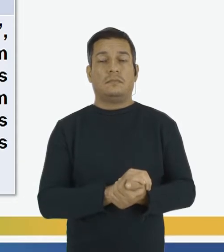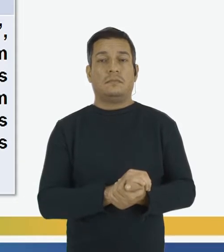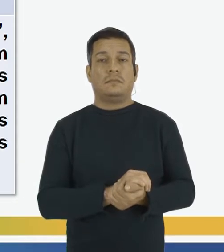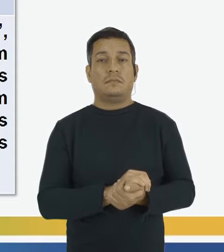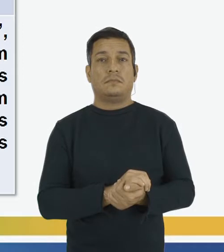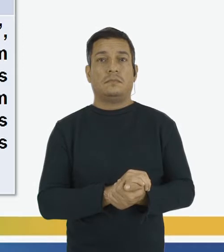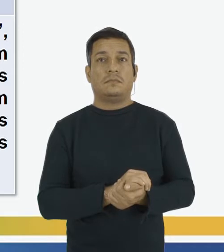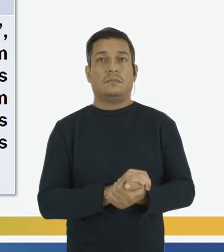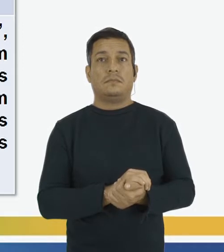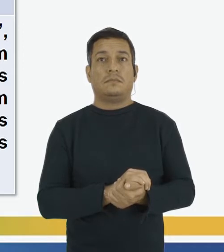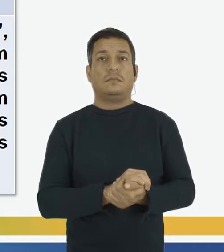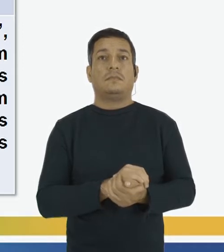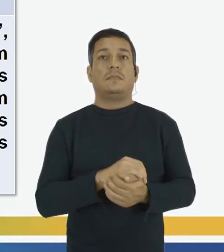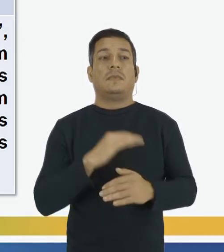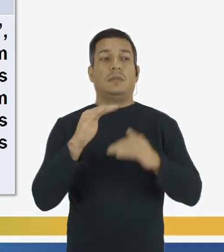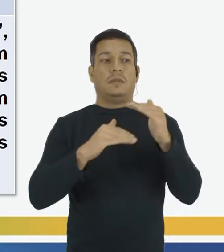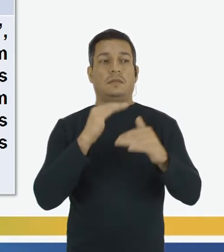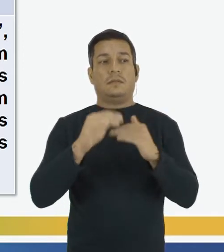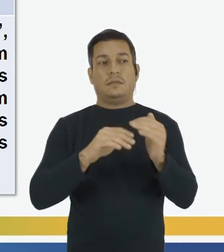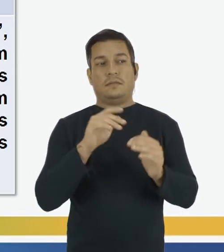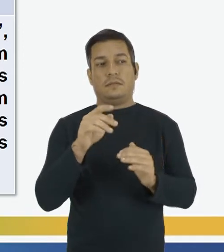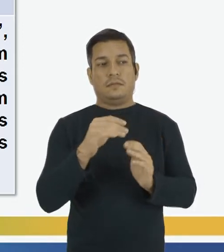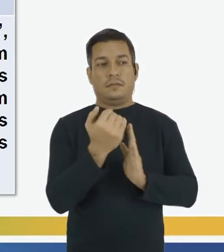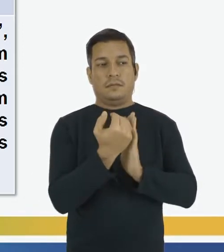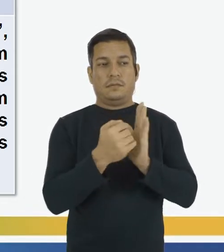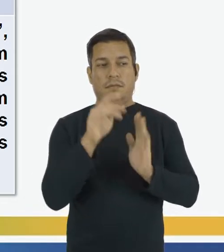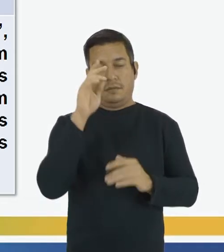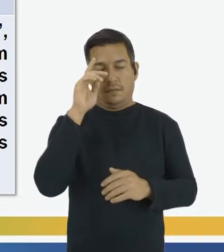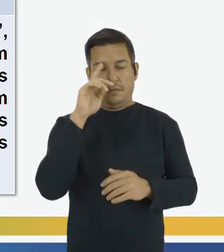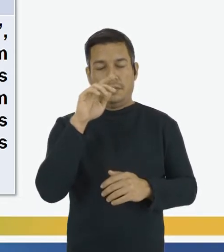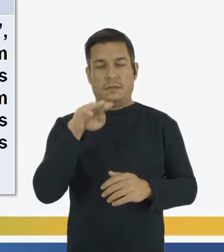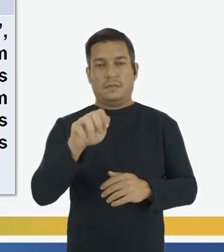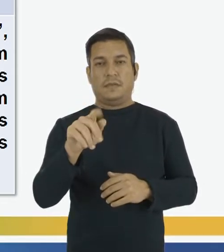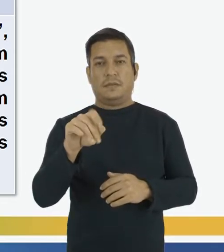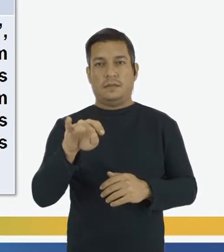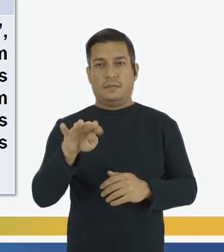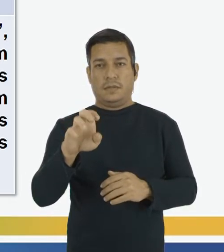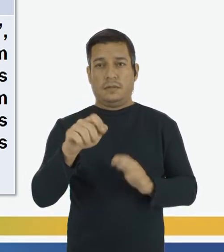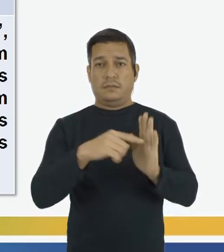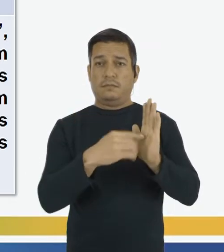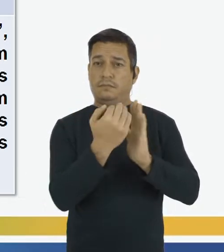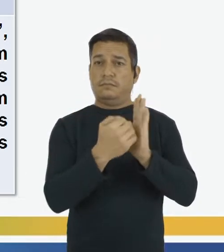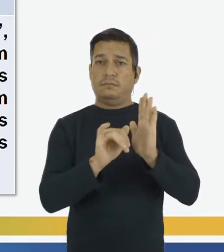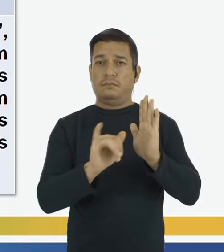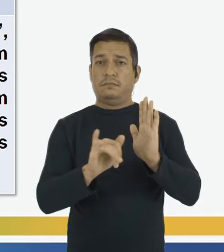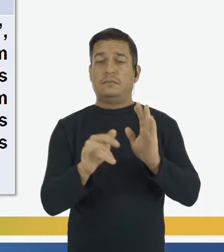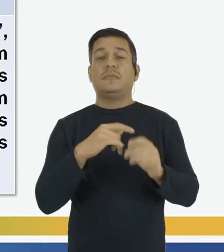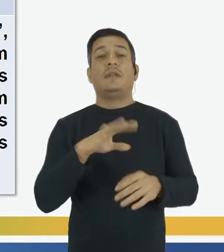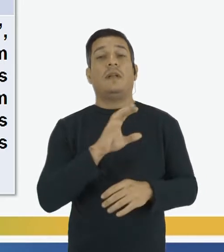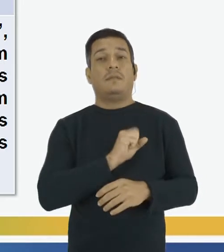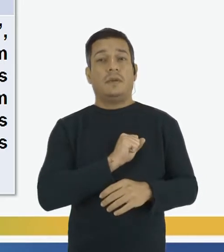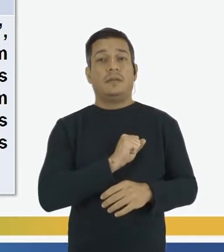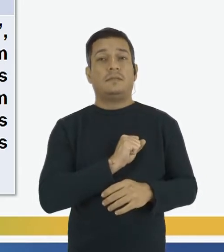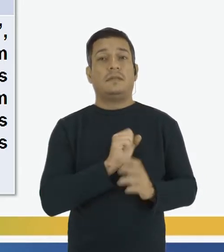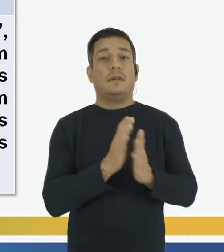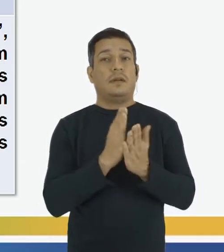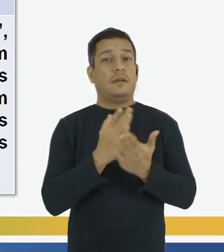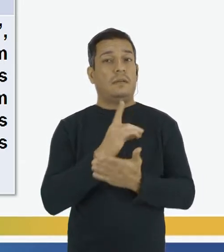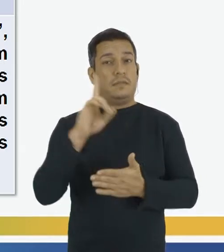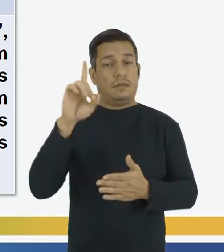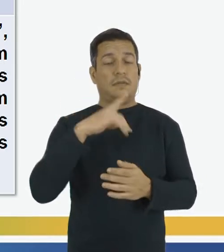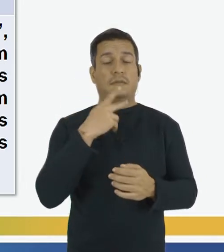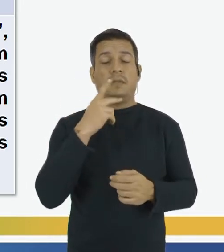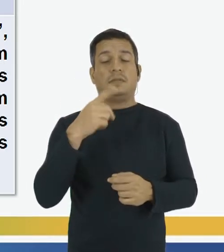matarás. E a evolução do mandamento é, o que nos diz a Bíblia? Amai-vos uns aos outros, né? Se